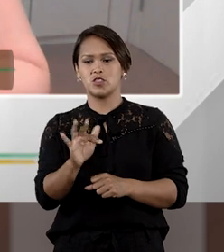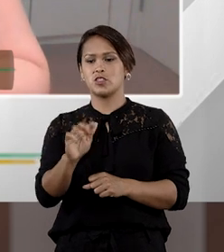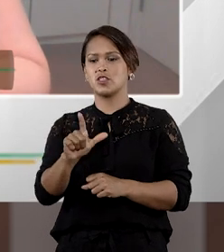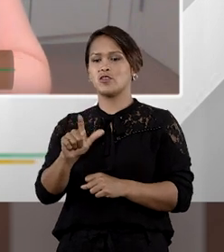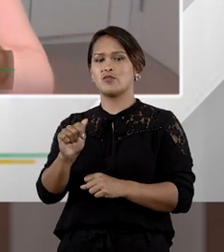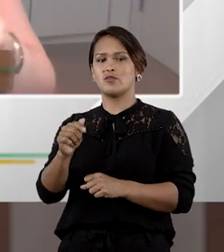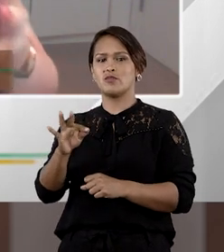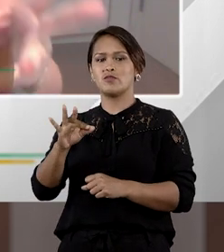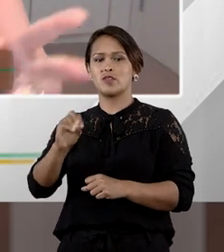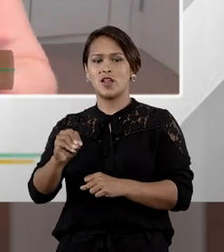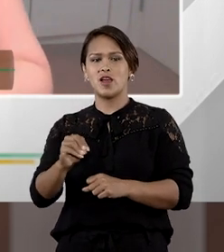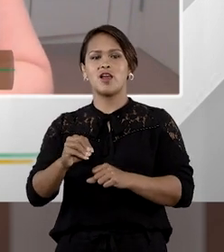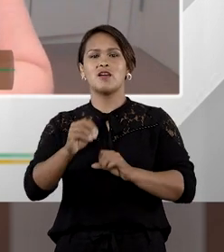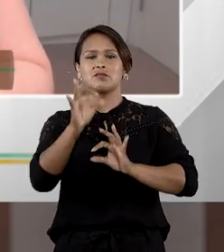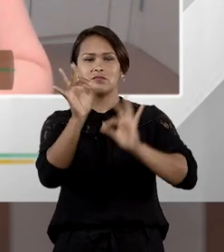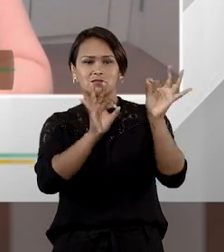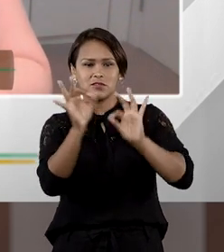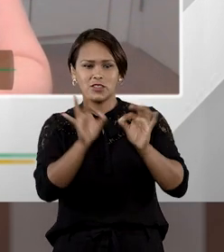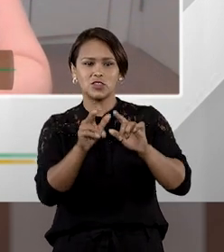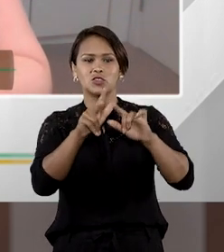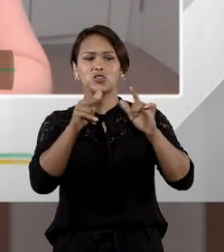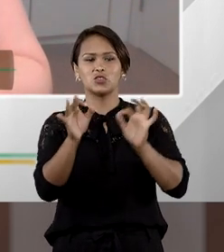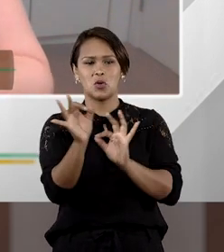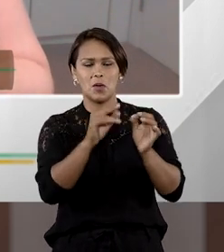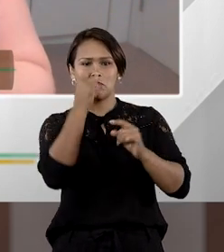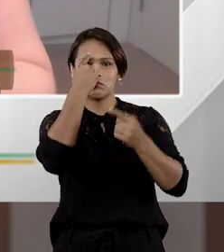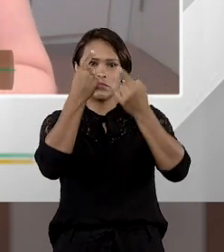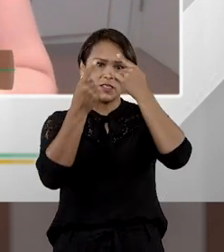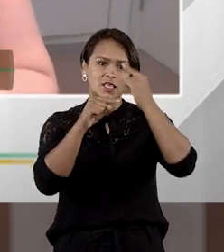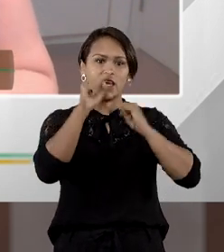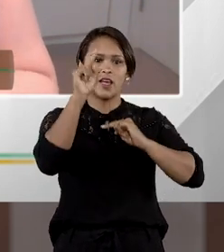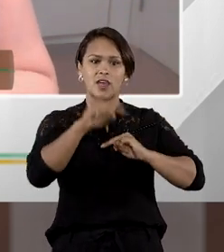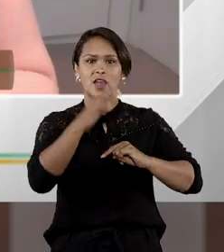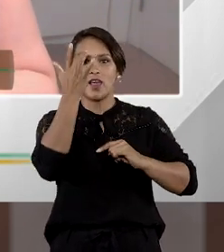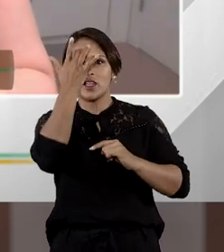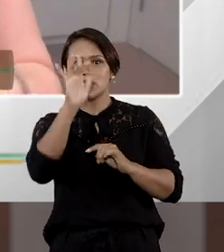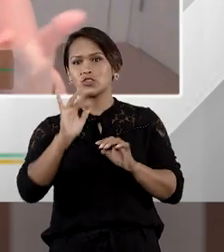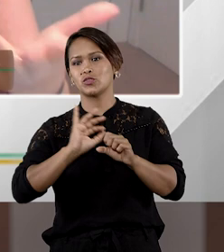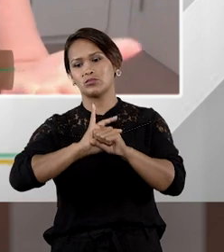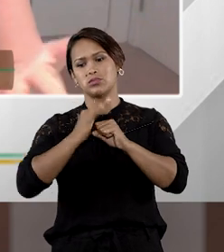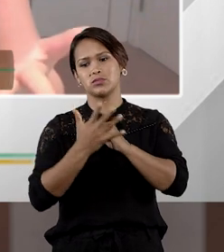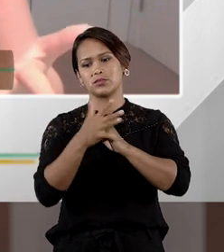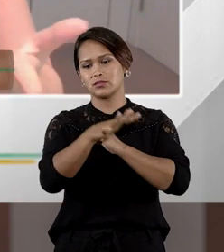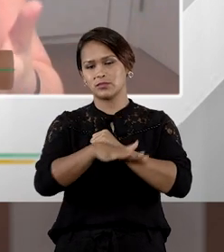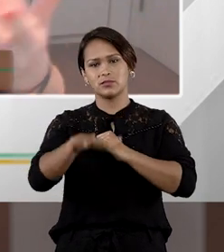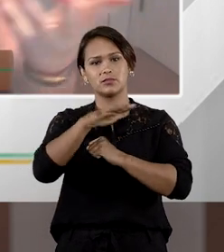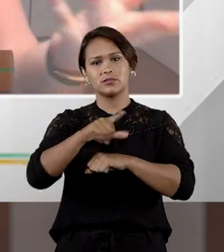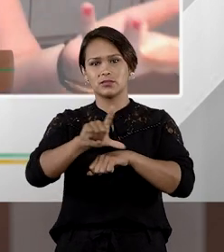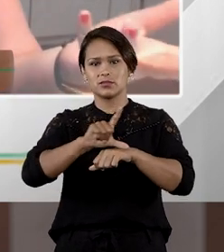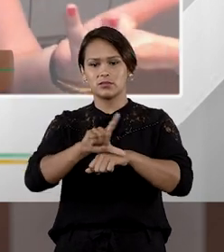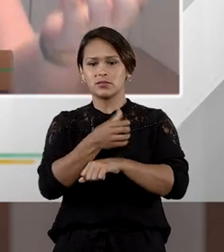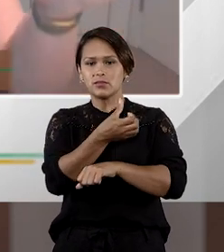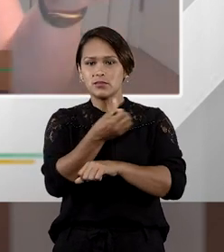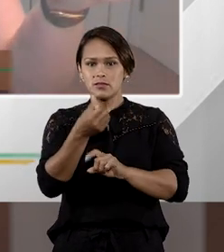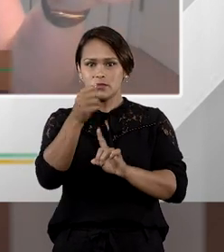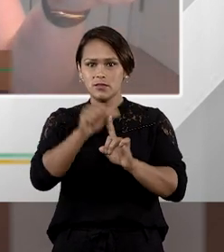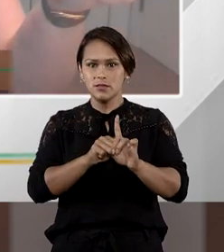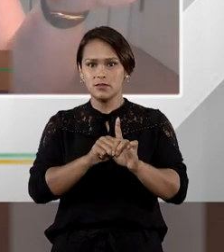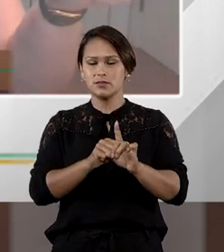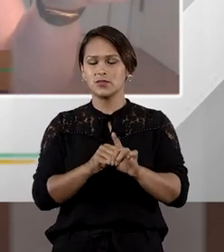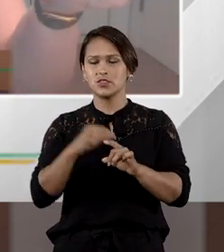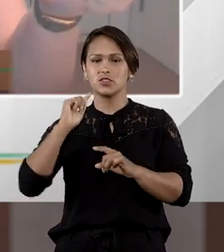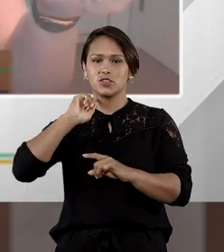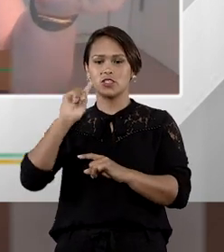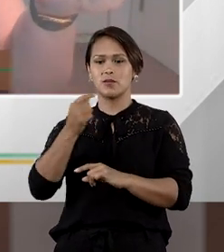aí ajudou tanto, né, a engendrar, a pensar, ela achou que a pandemia, né, o legislador achou que a pandemia dura 6 meses, de abril